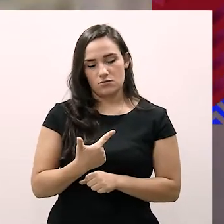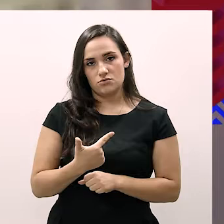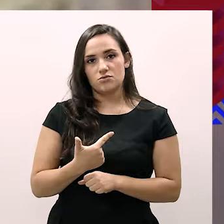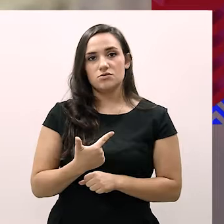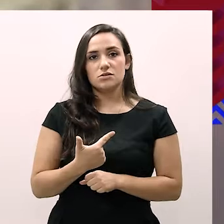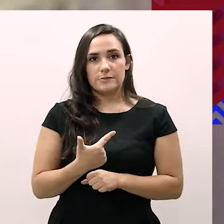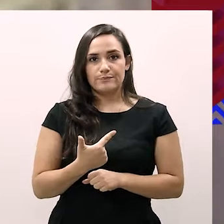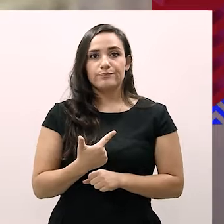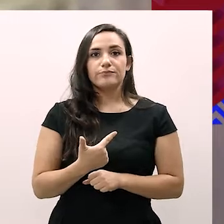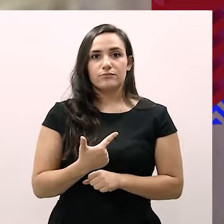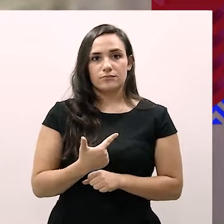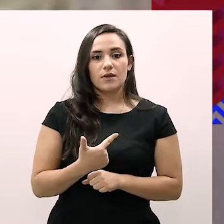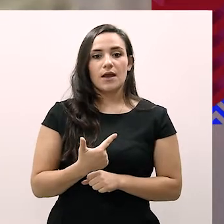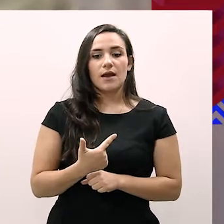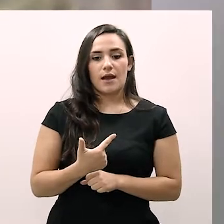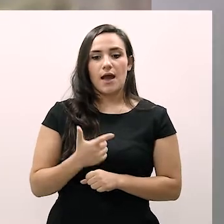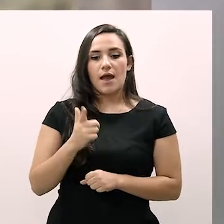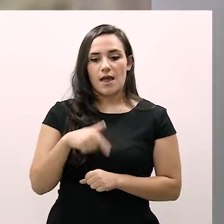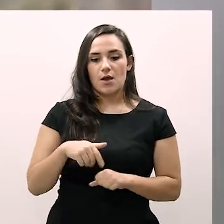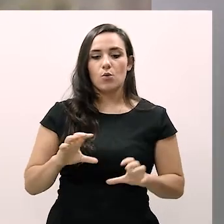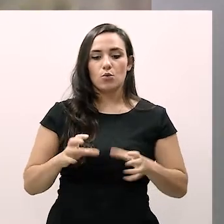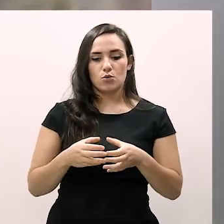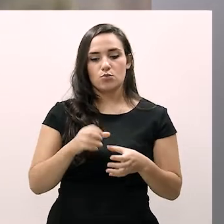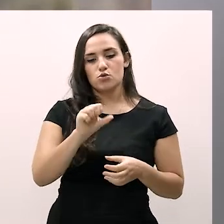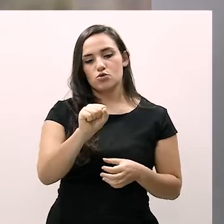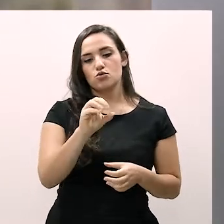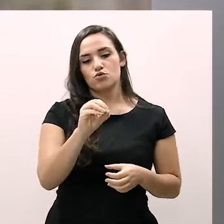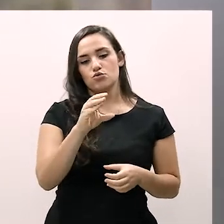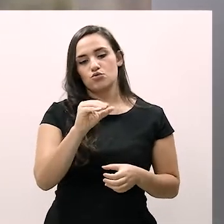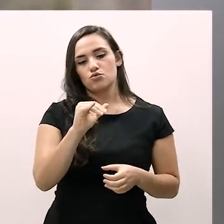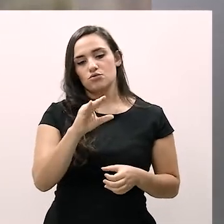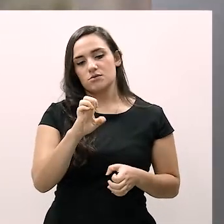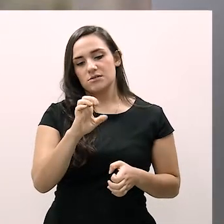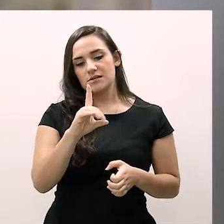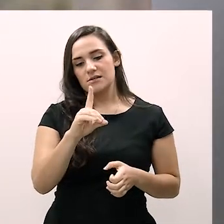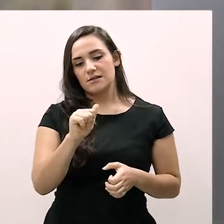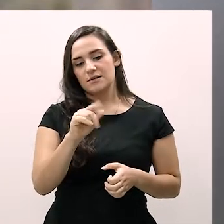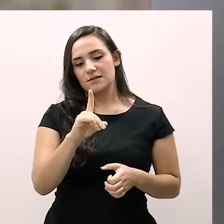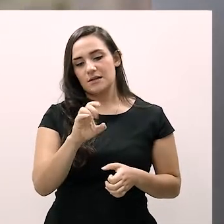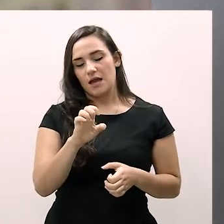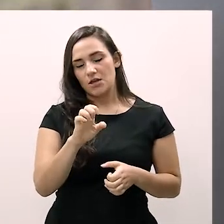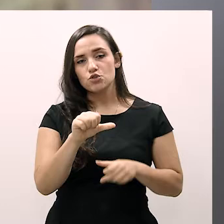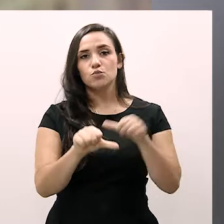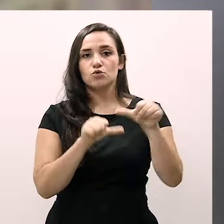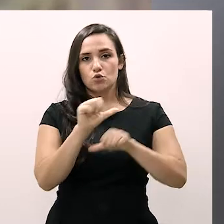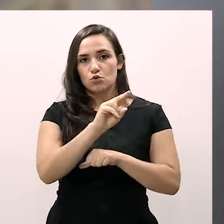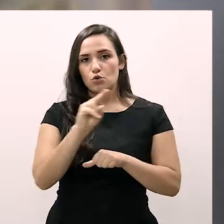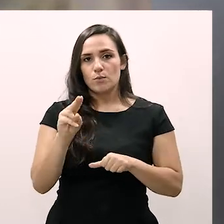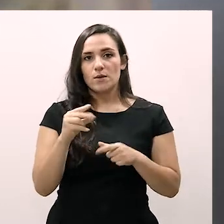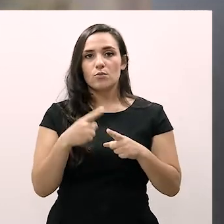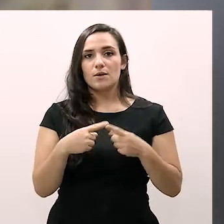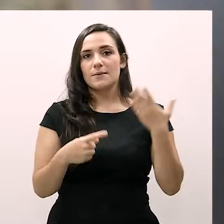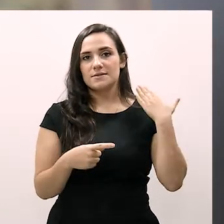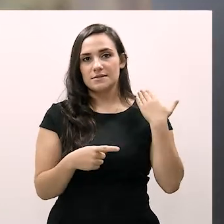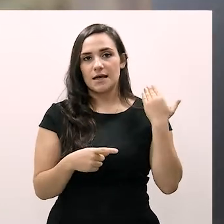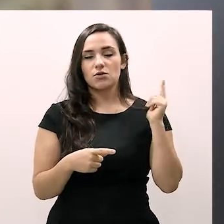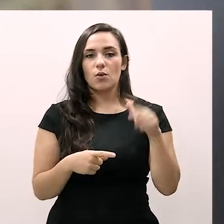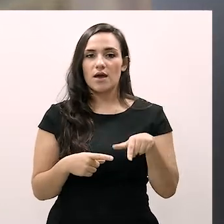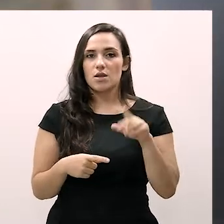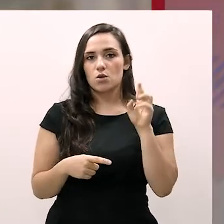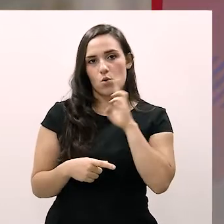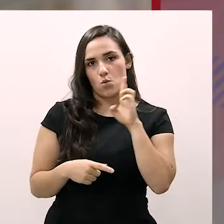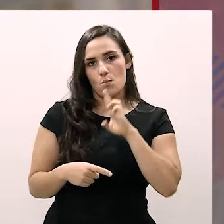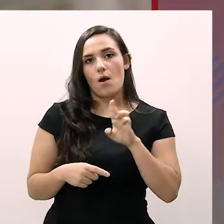nome, porque passou a incluir o termo metabólica junto à bariátrica. Foi o momento que se entendeu que